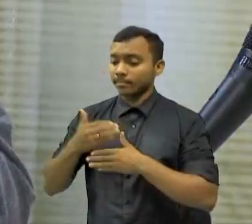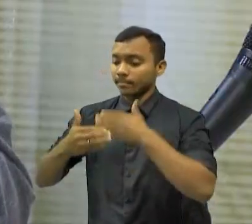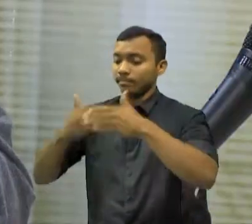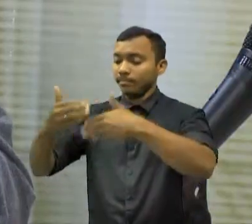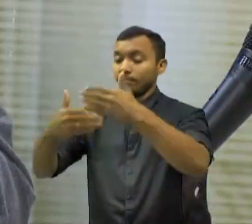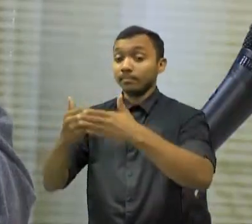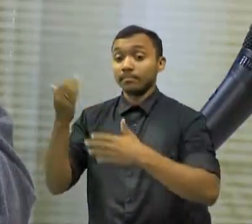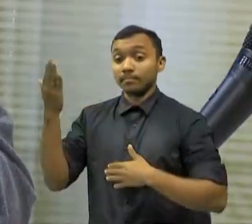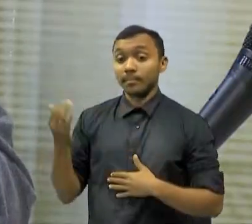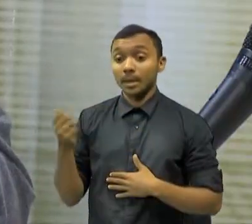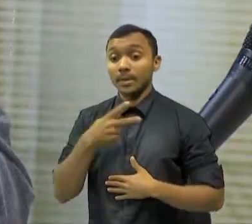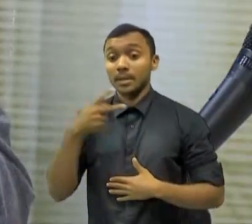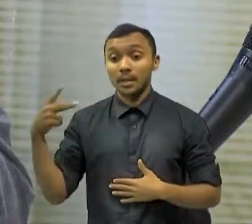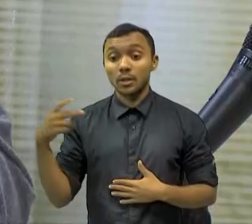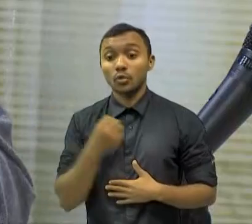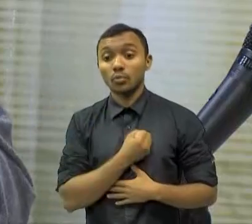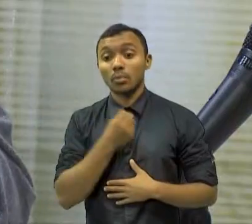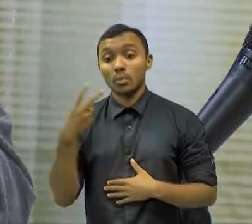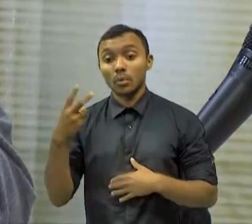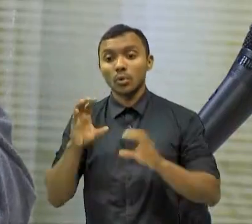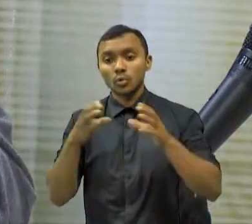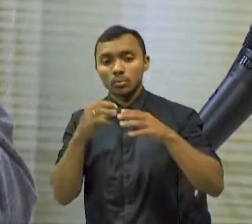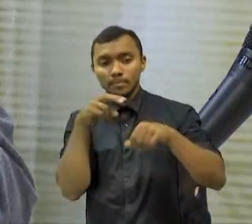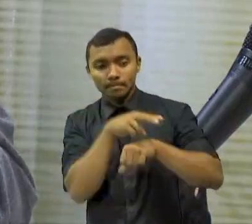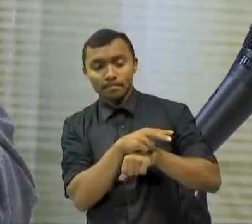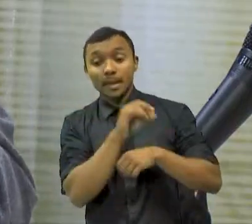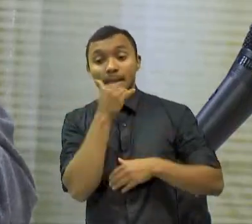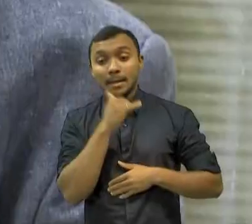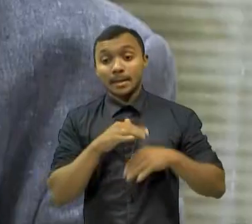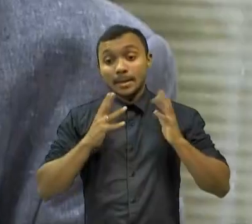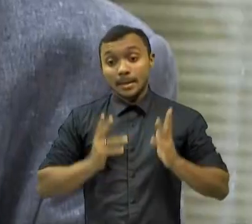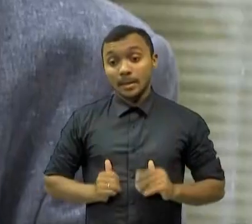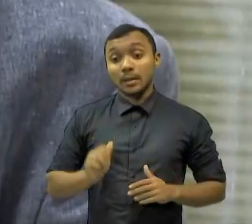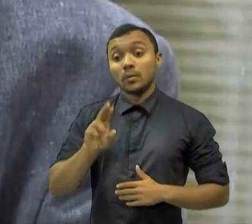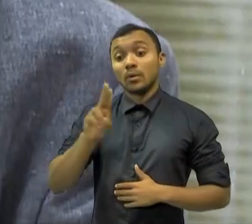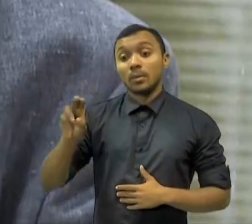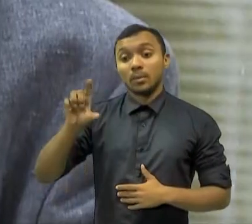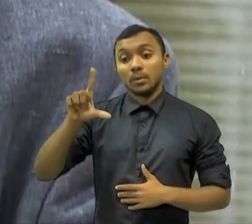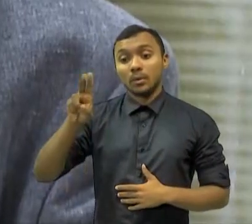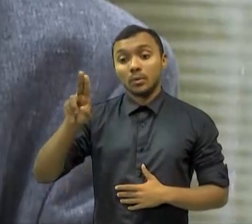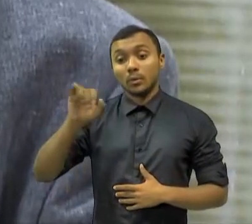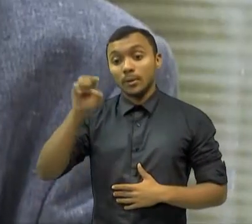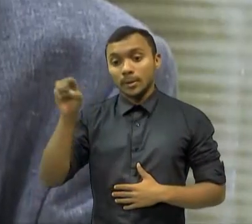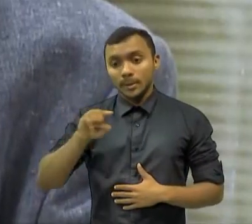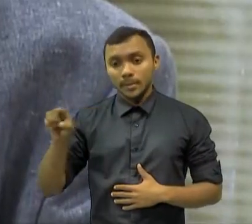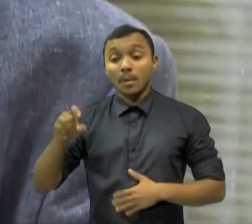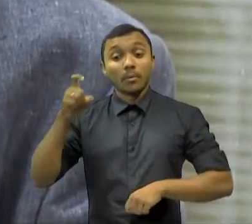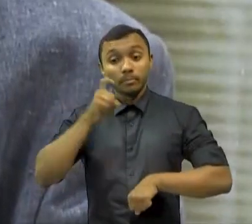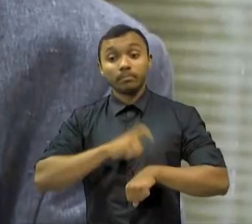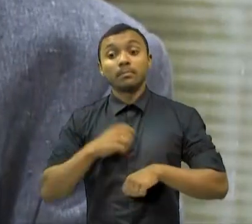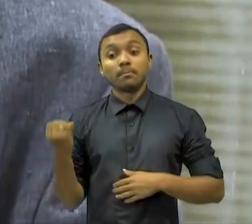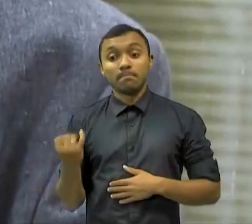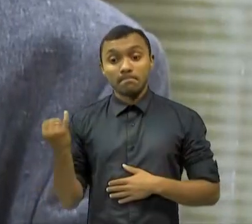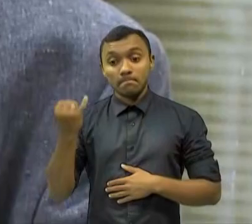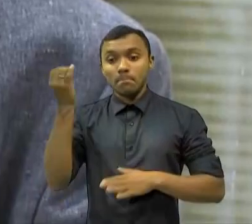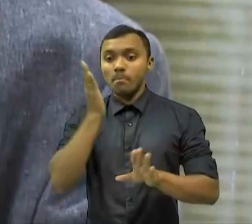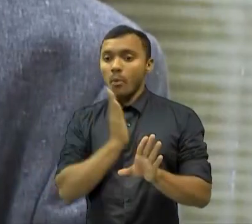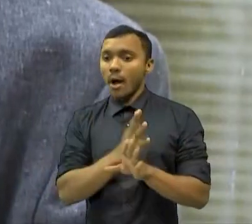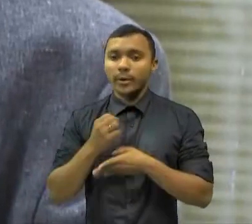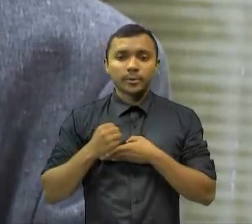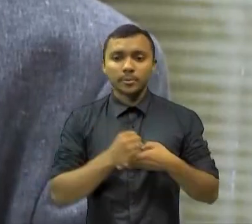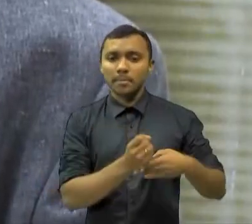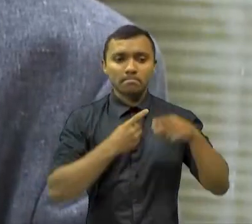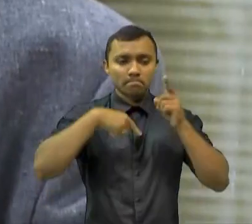o vice-presidente da Câmara Setorial de Energia, Luiz Eduardo, o momento é fundamental para fortalecer ainda mais o